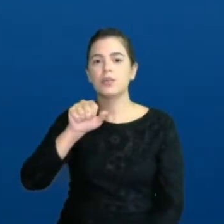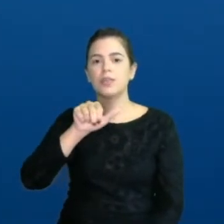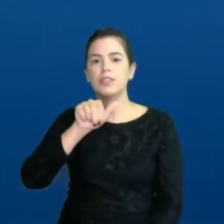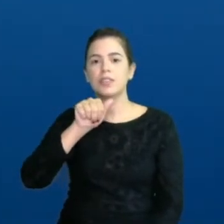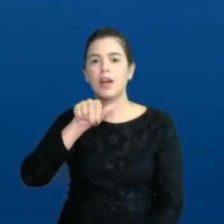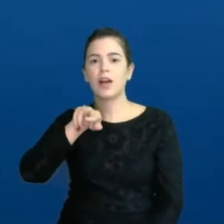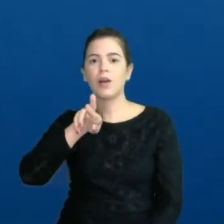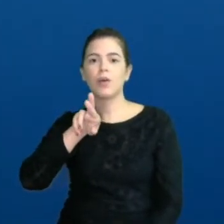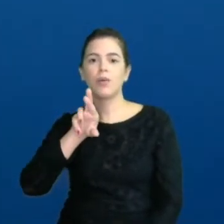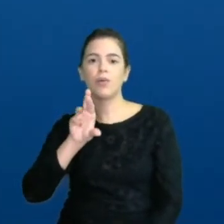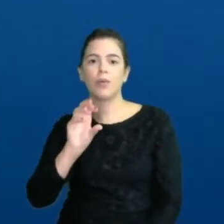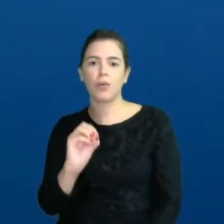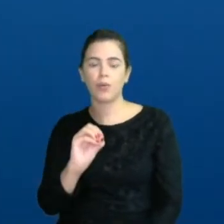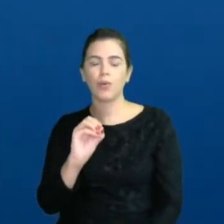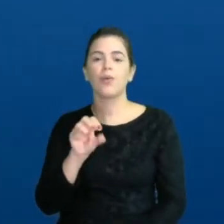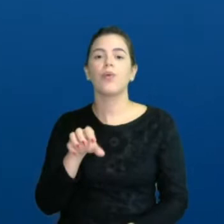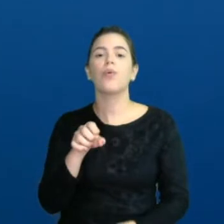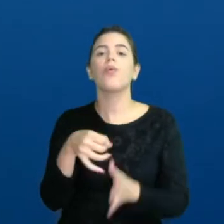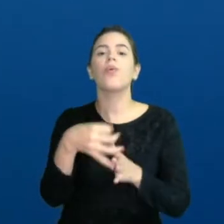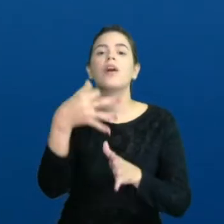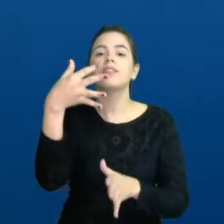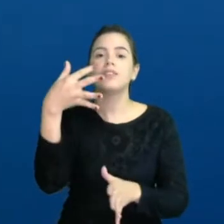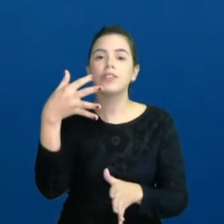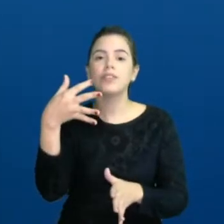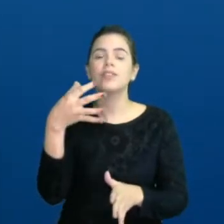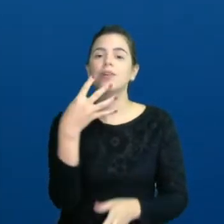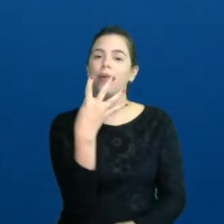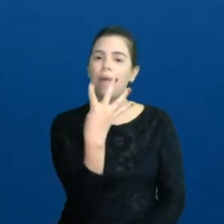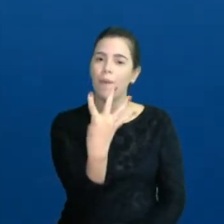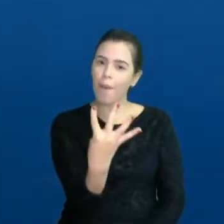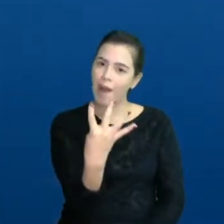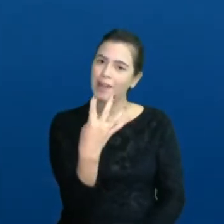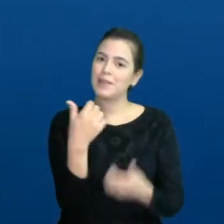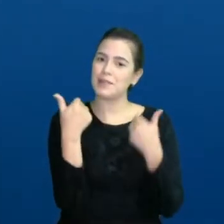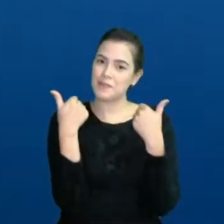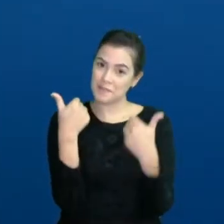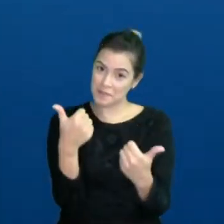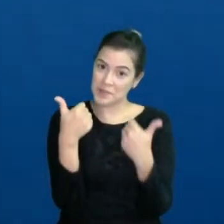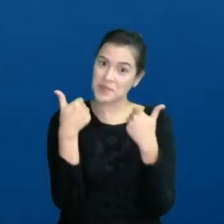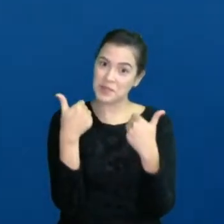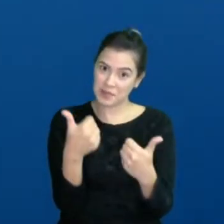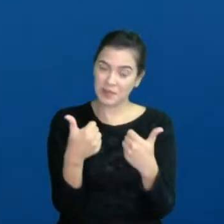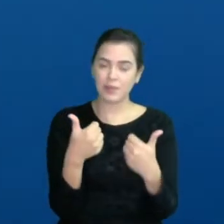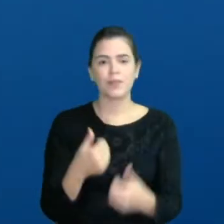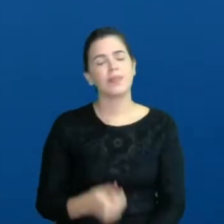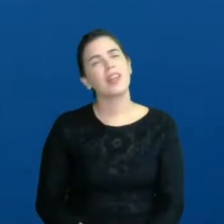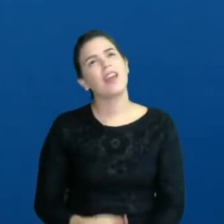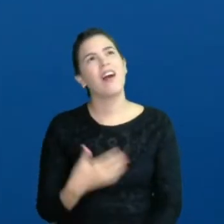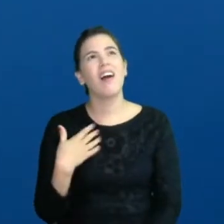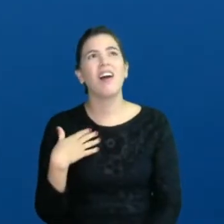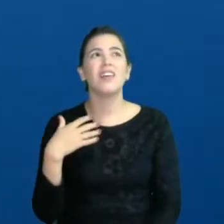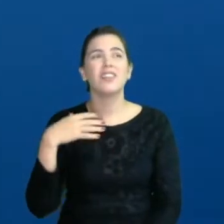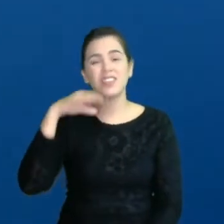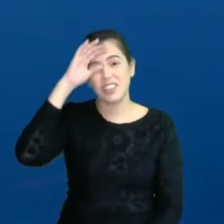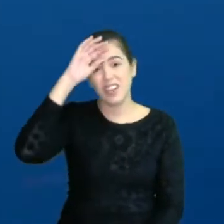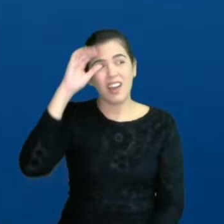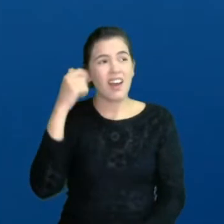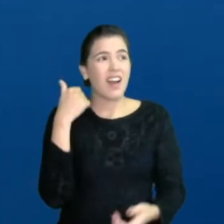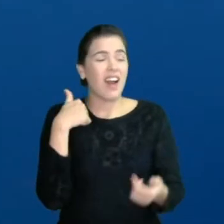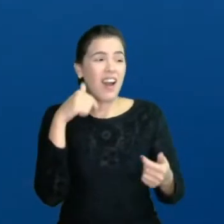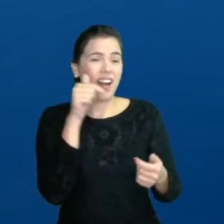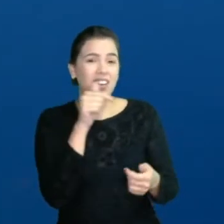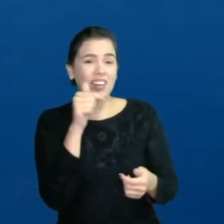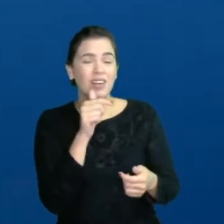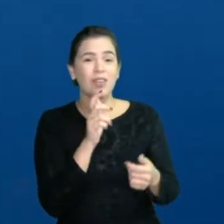Dinossauro. Tem quantos? 4. Muito bom. Ô tia, mas aqui eu tô vendo 2